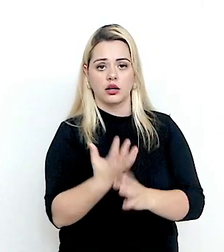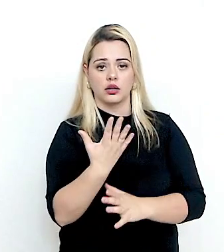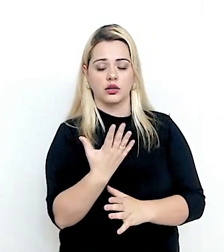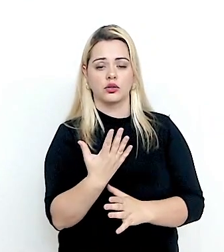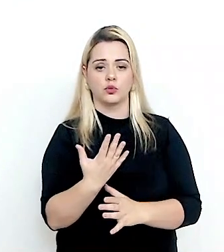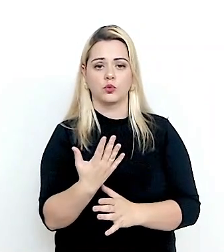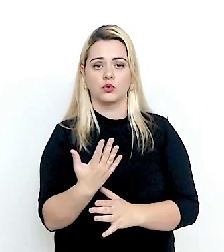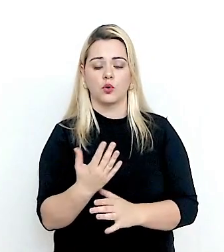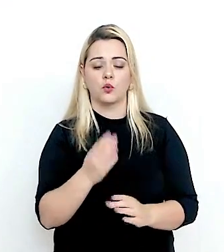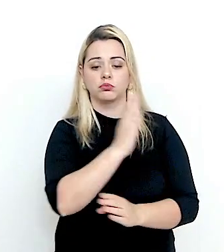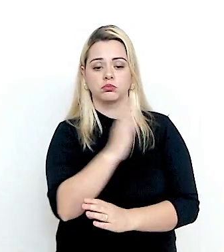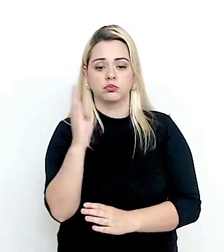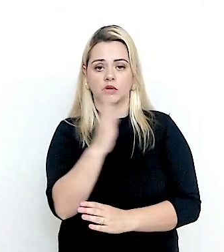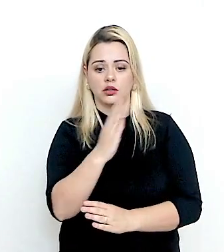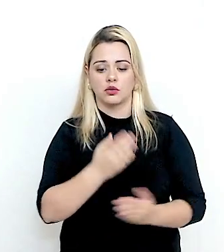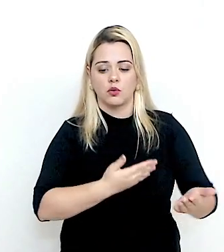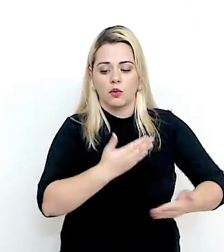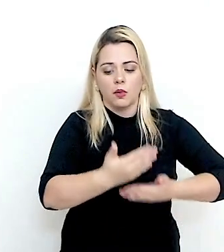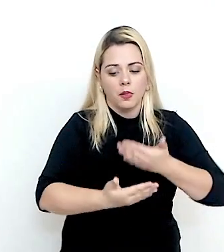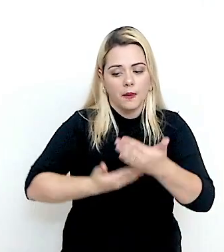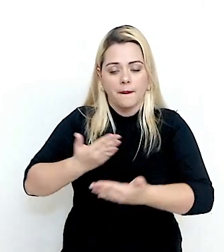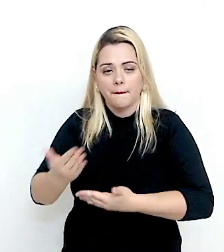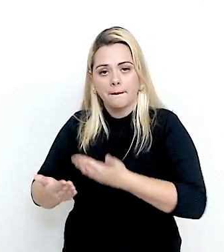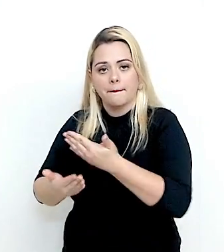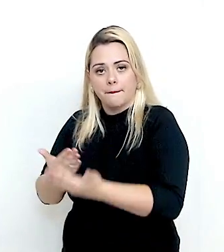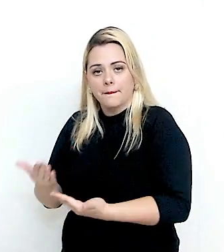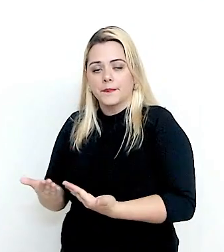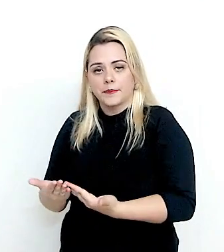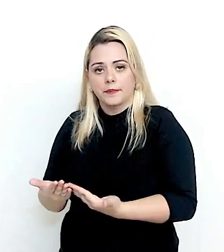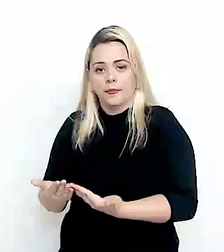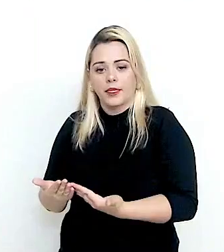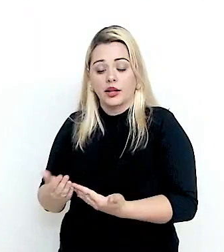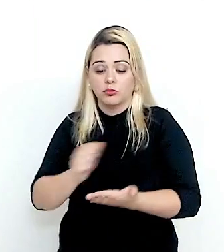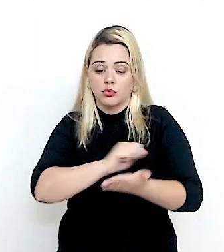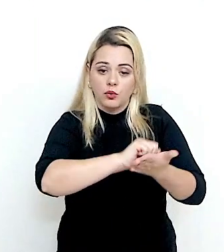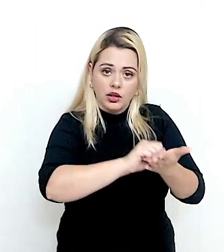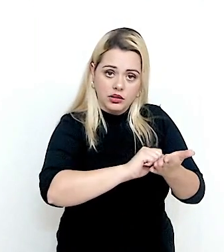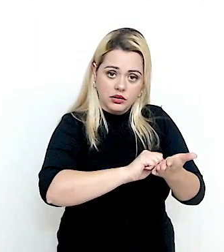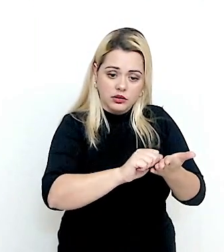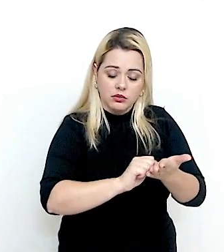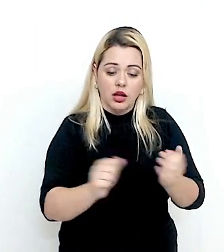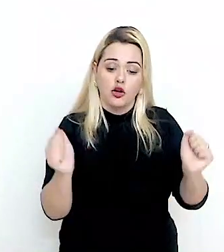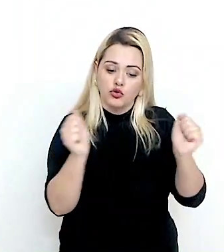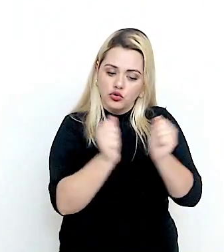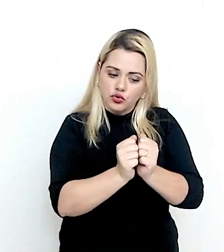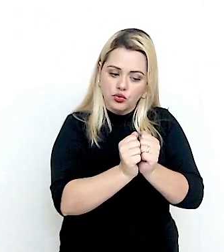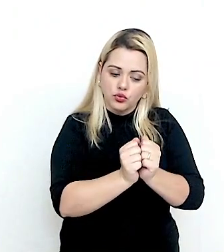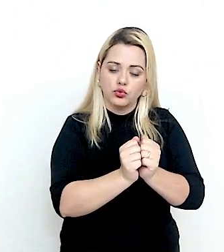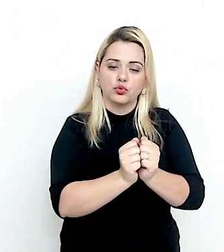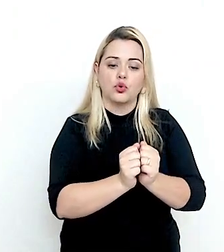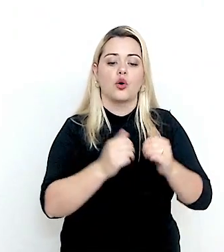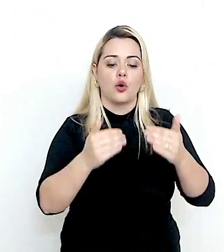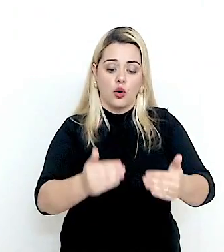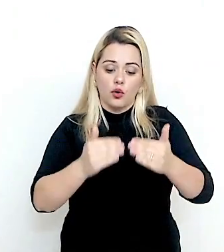entre o Brasil e o nosso Ministério da Agricultura. Foi assinado com o Ministério de Agricultura,